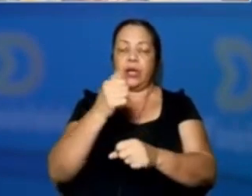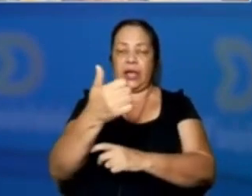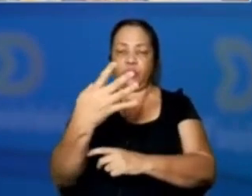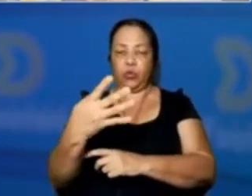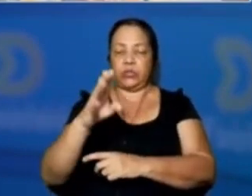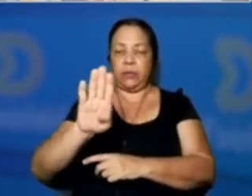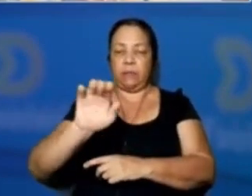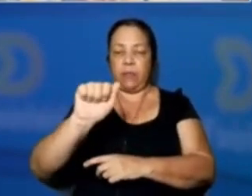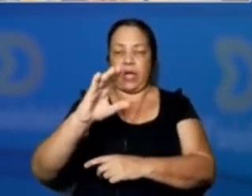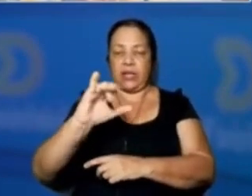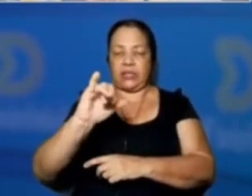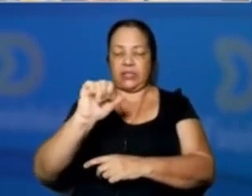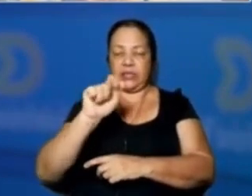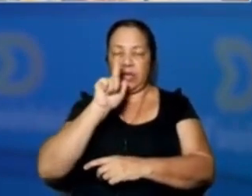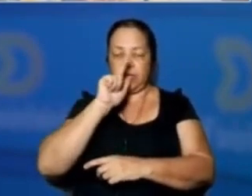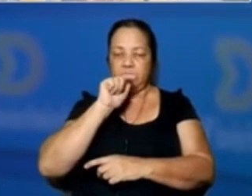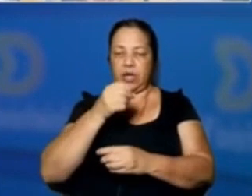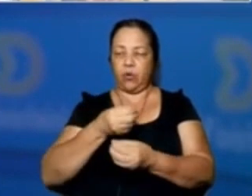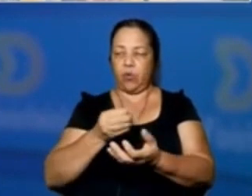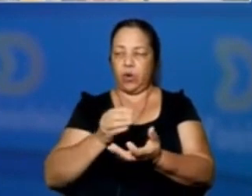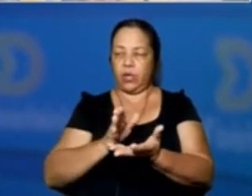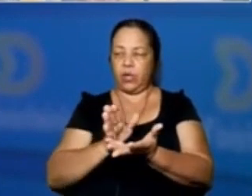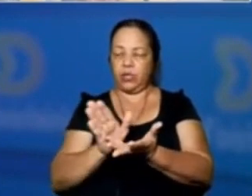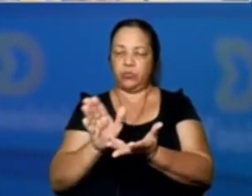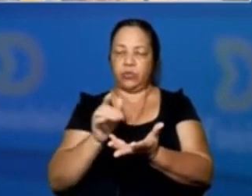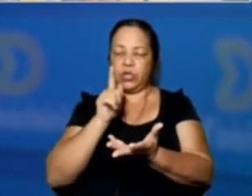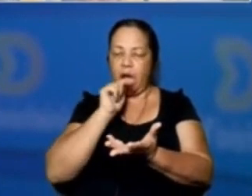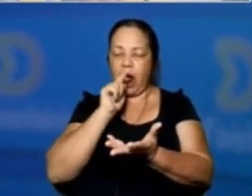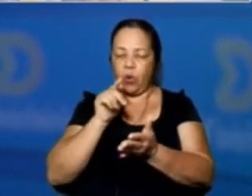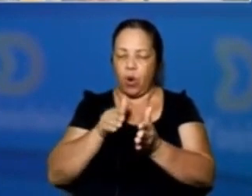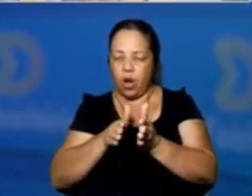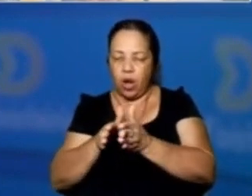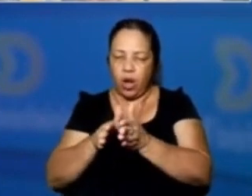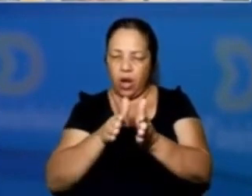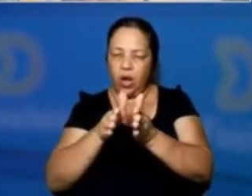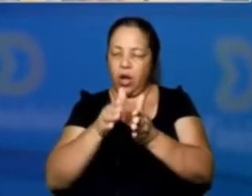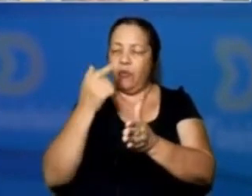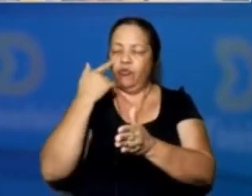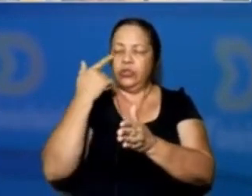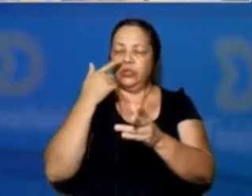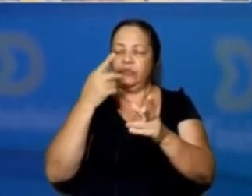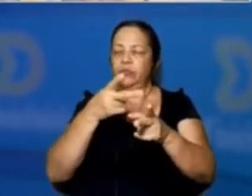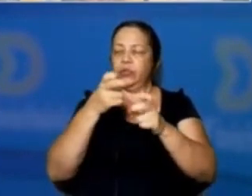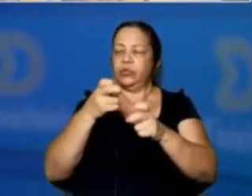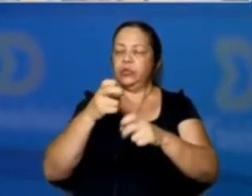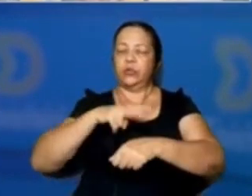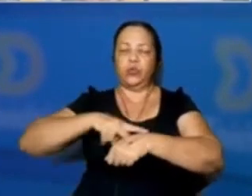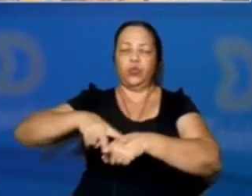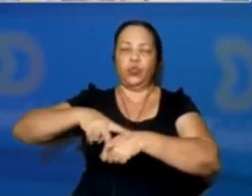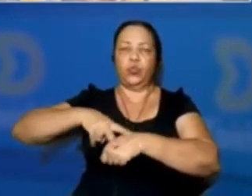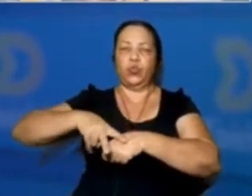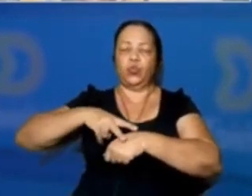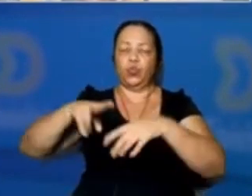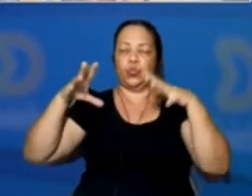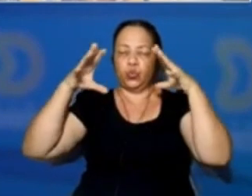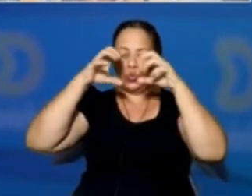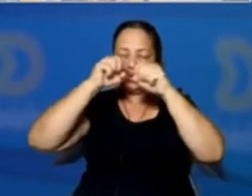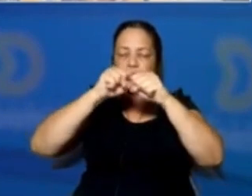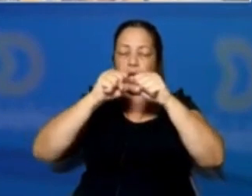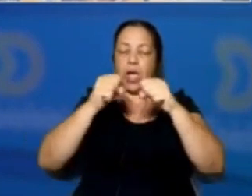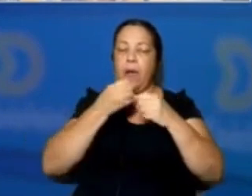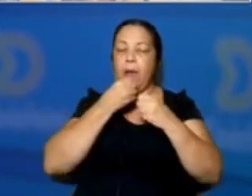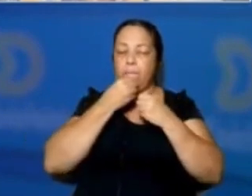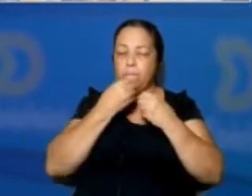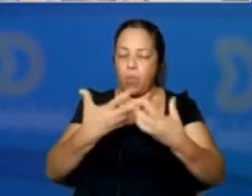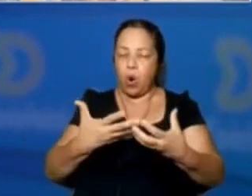a distribuição das nascentes por otobacia. Então, observa pela legenda o verde escuro, onde estão as nascentes ótimas, o verde